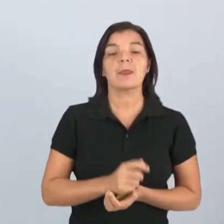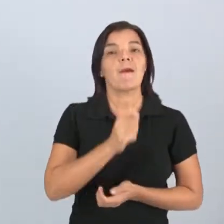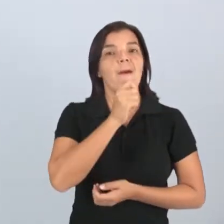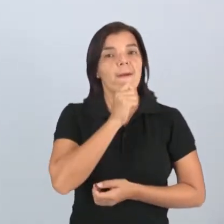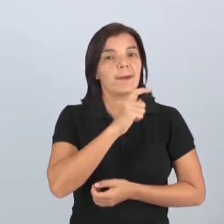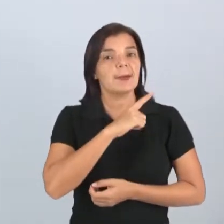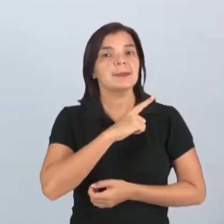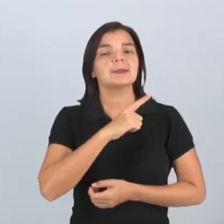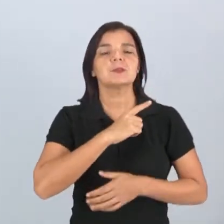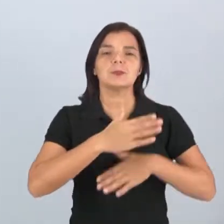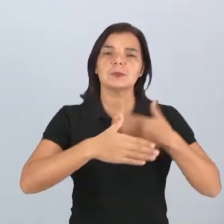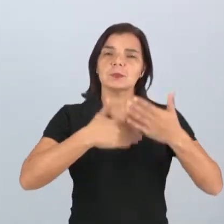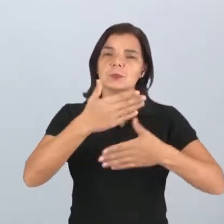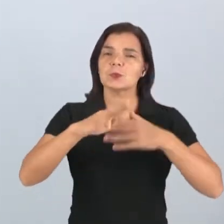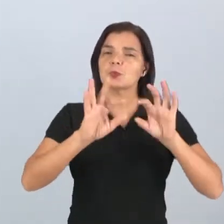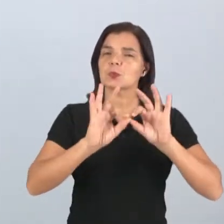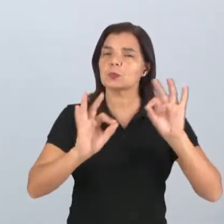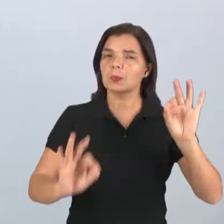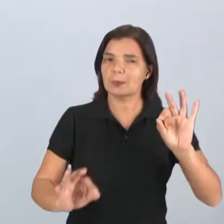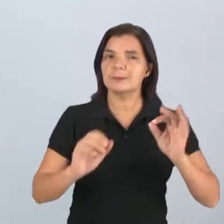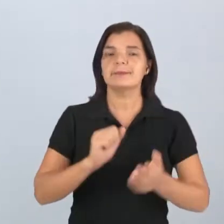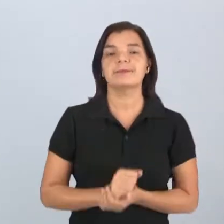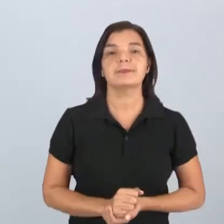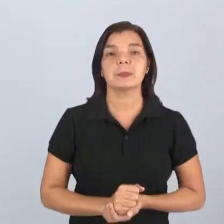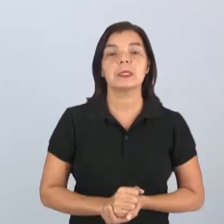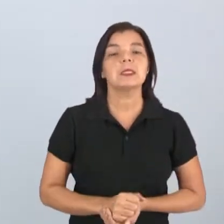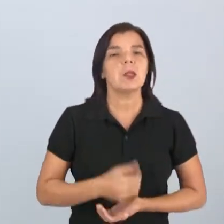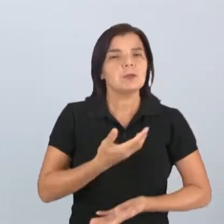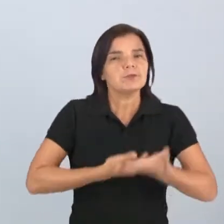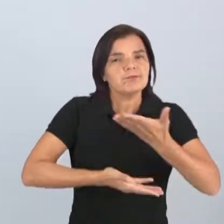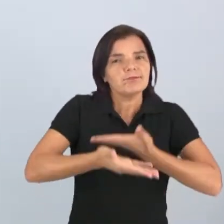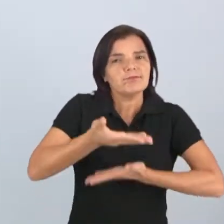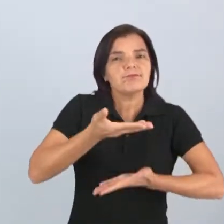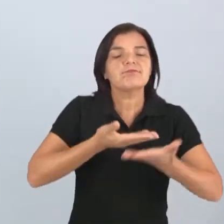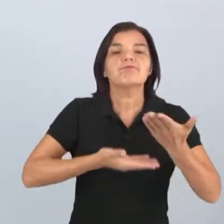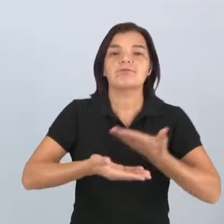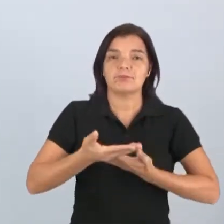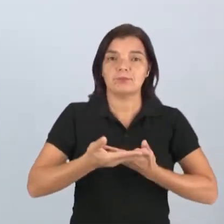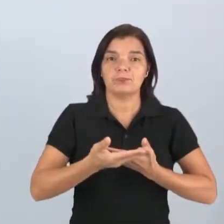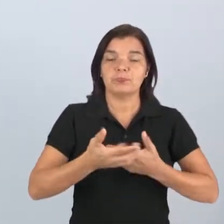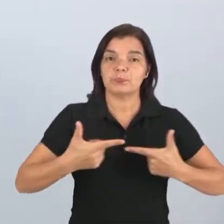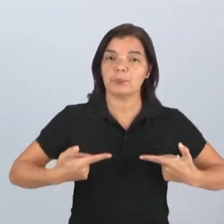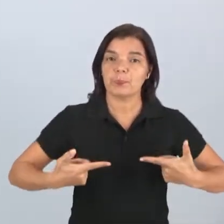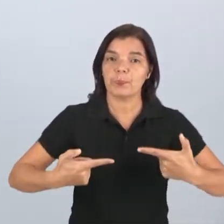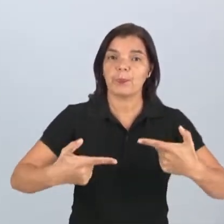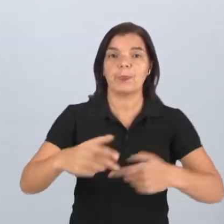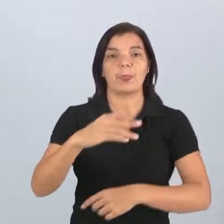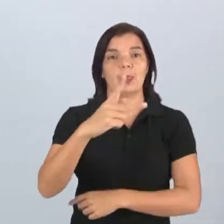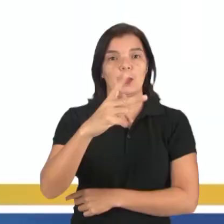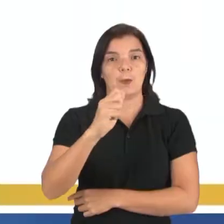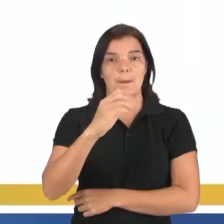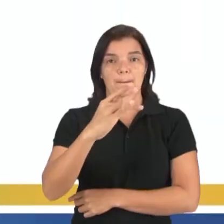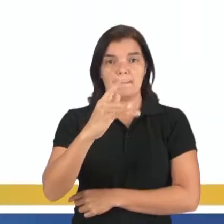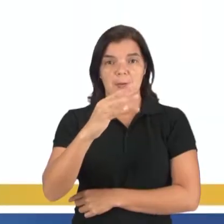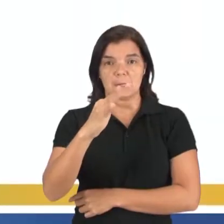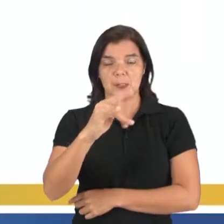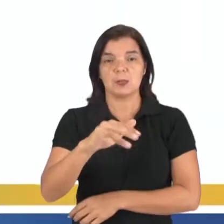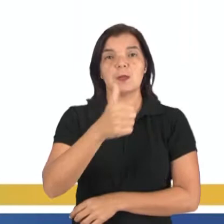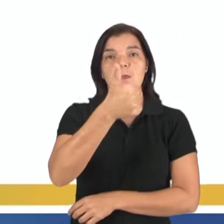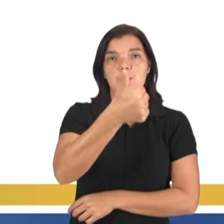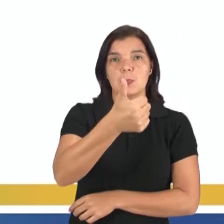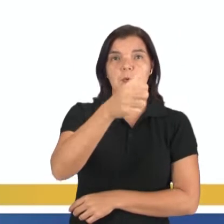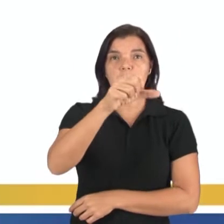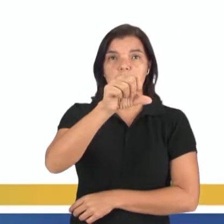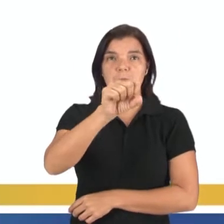ainda tinham um processo muito longo a percorrer. Então eles se envolveram na chamada Guerra do Pacífico em